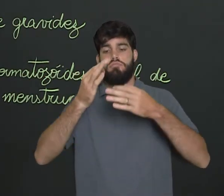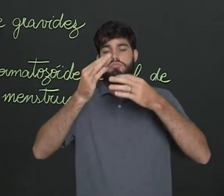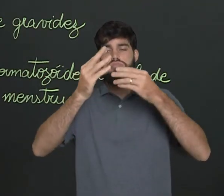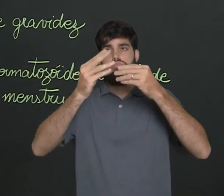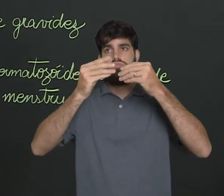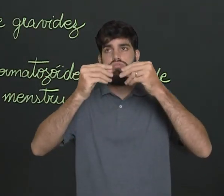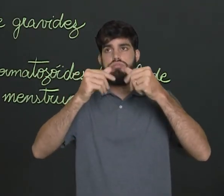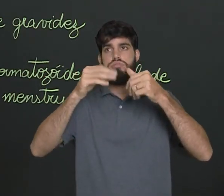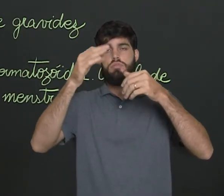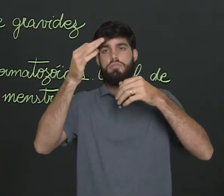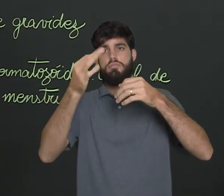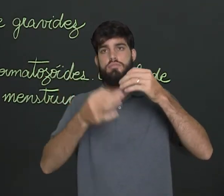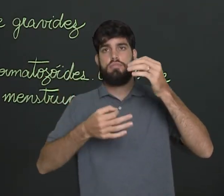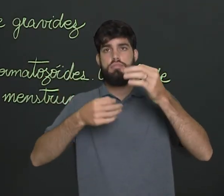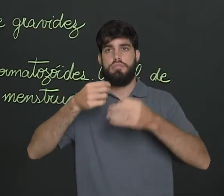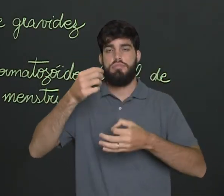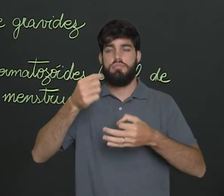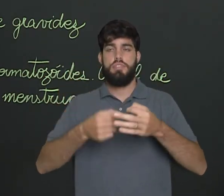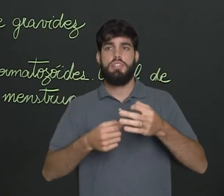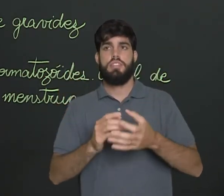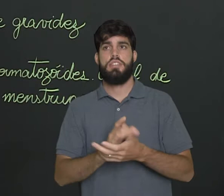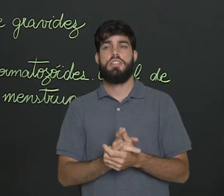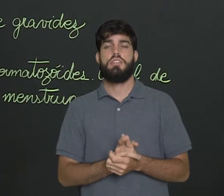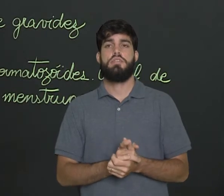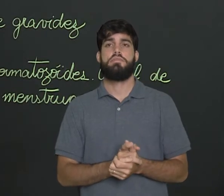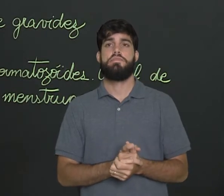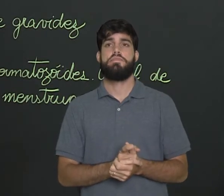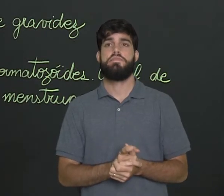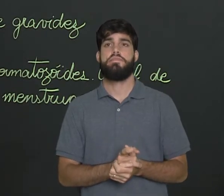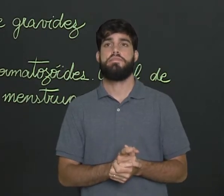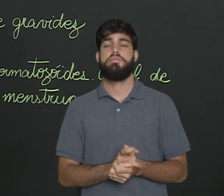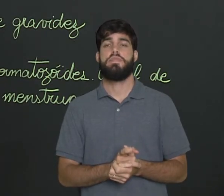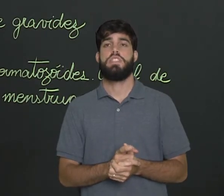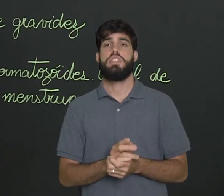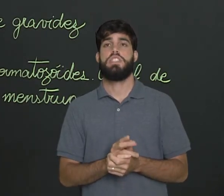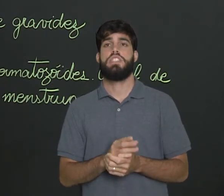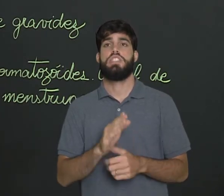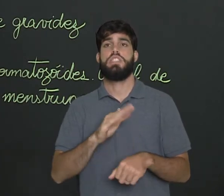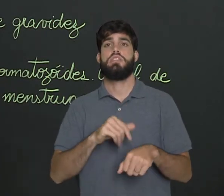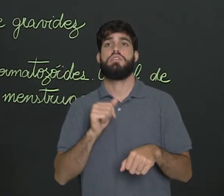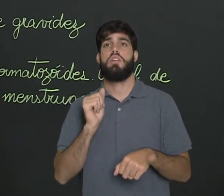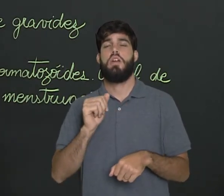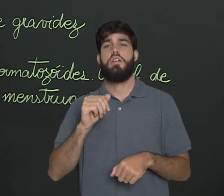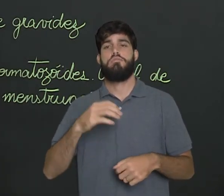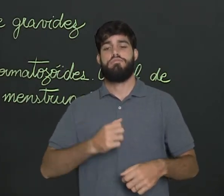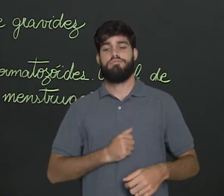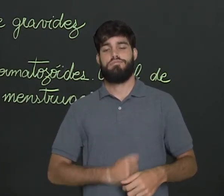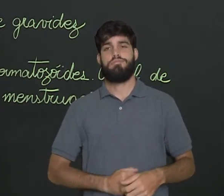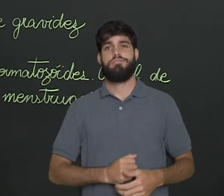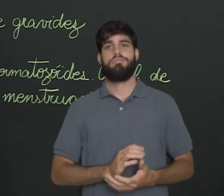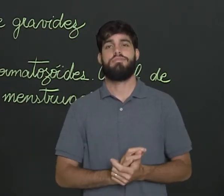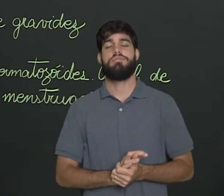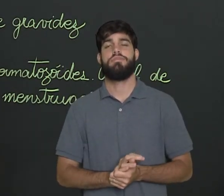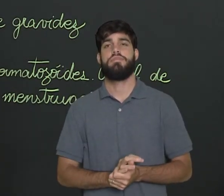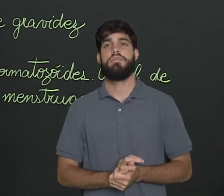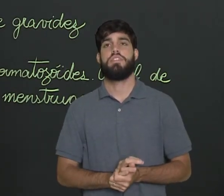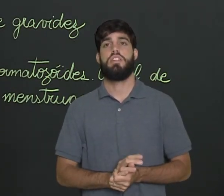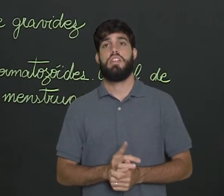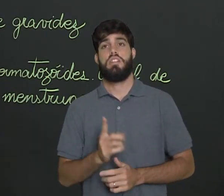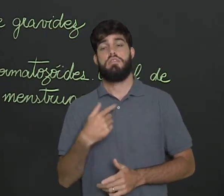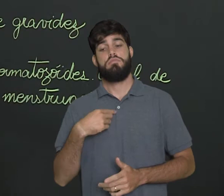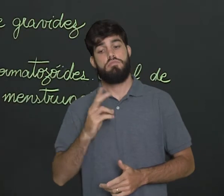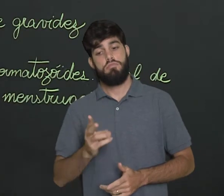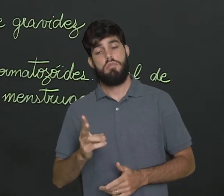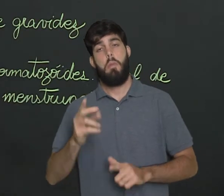se descamar. Vão saindo partezinhas, partezinhas, partezinhas, partezinhas. A gente chama então de